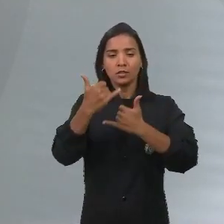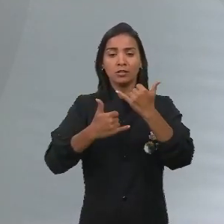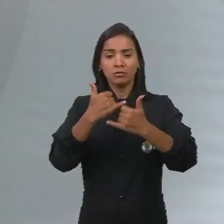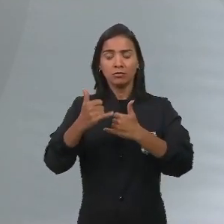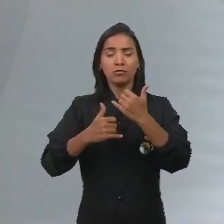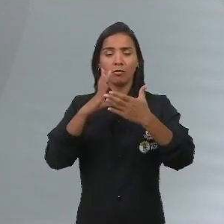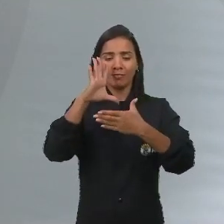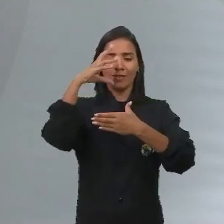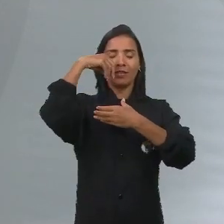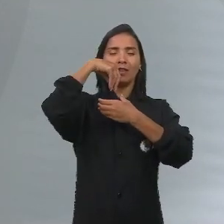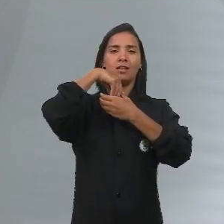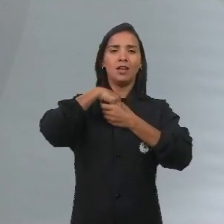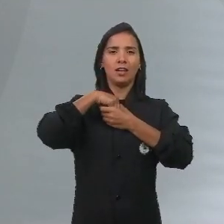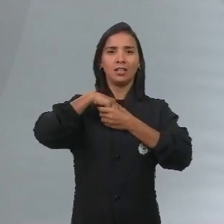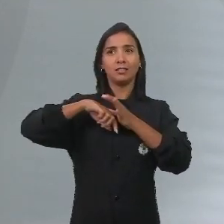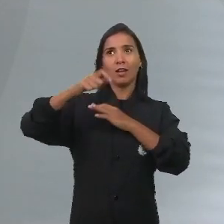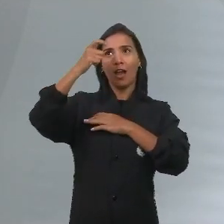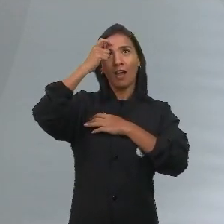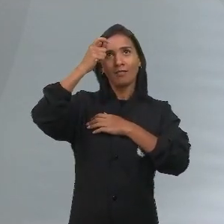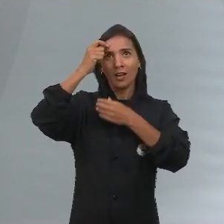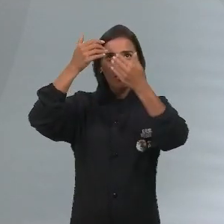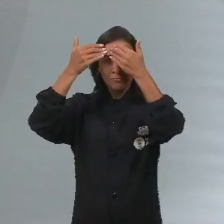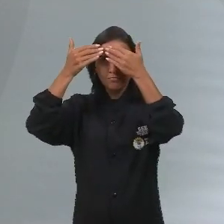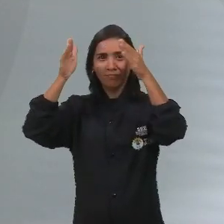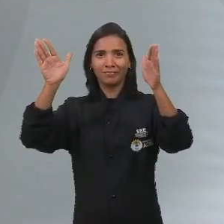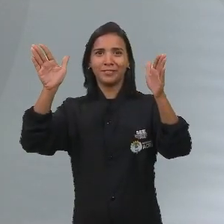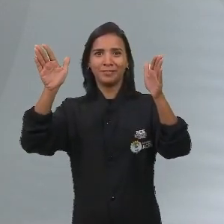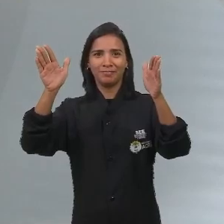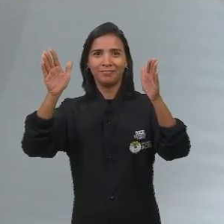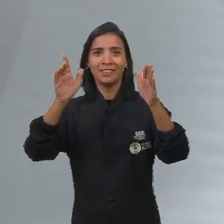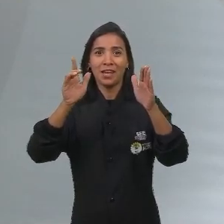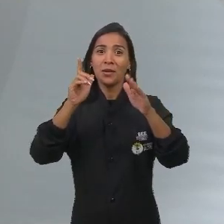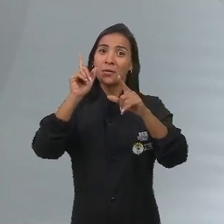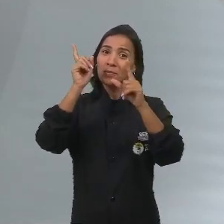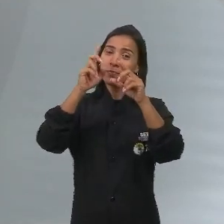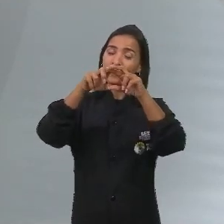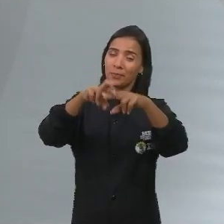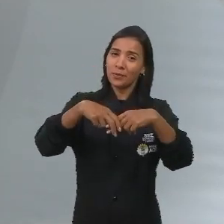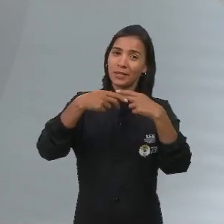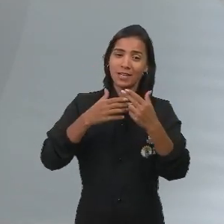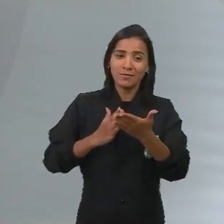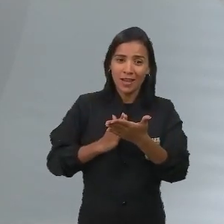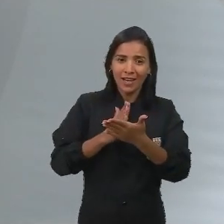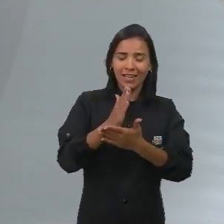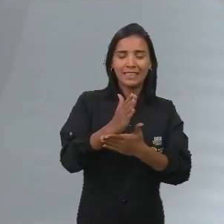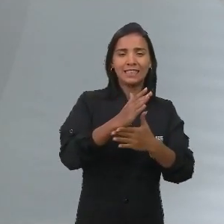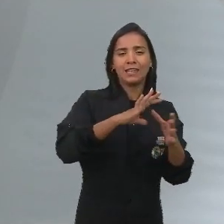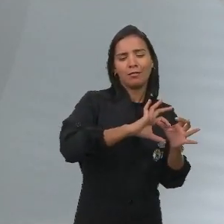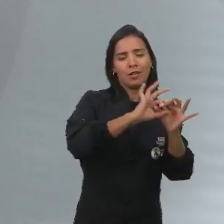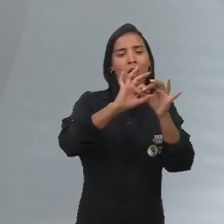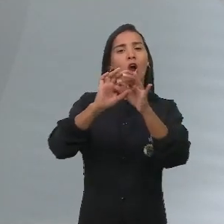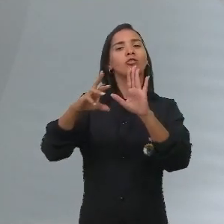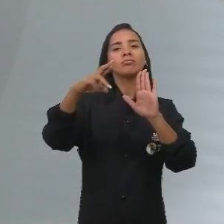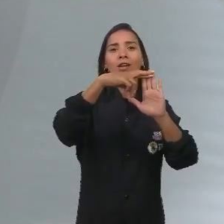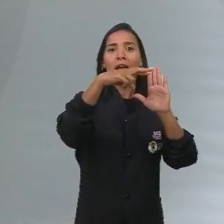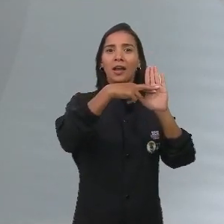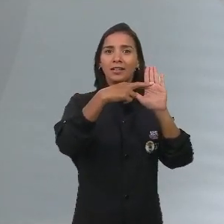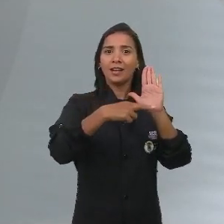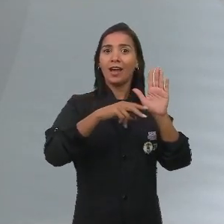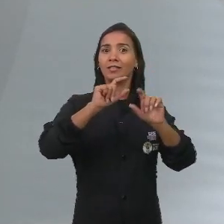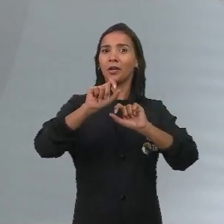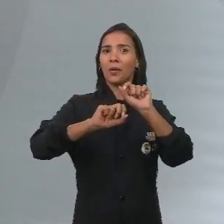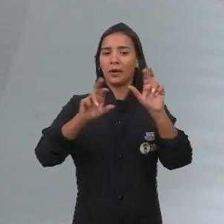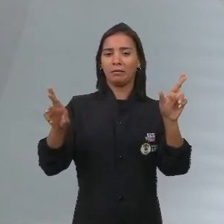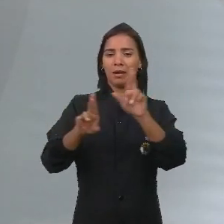Tech Ball eu consigo eh inserir contexto de regras regras essas que eu posso fazer uma correlação com a